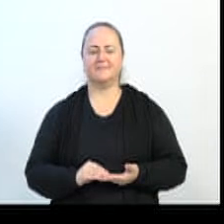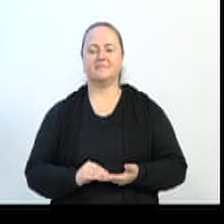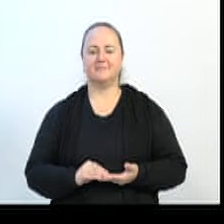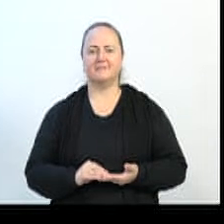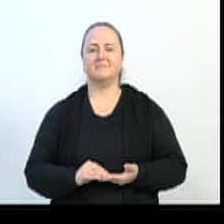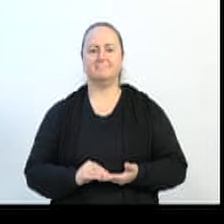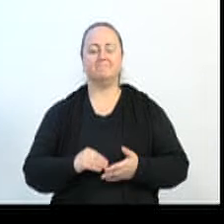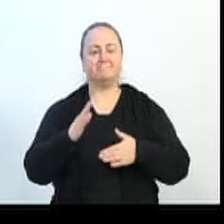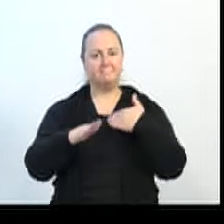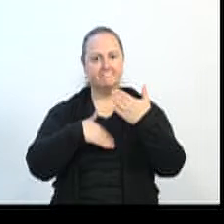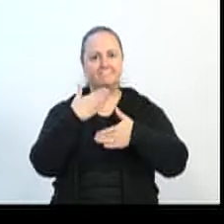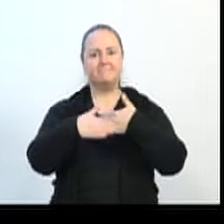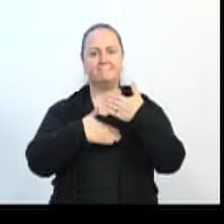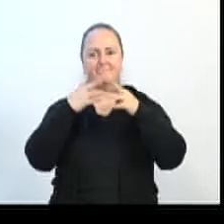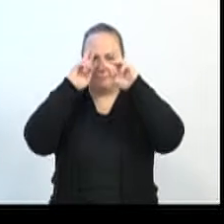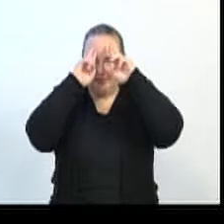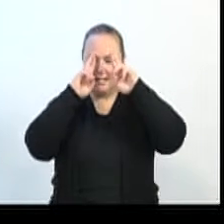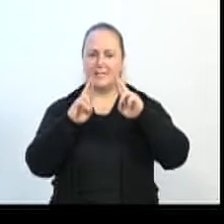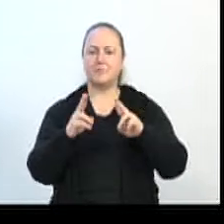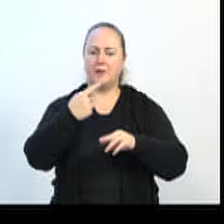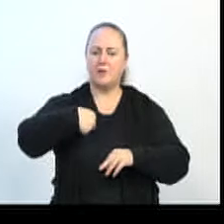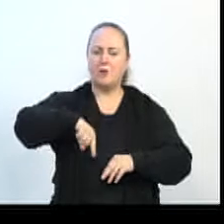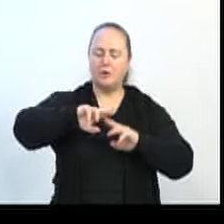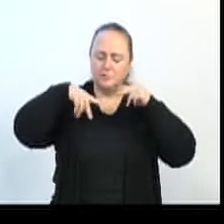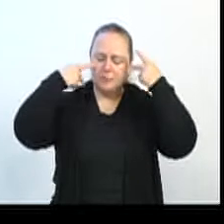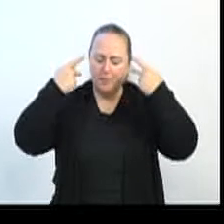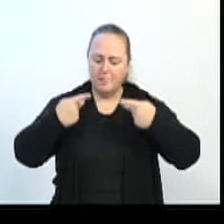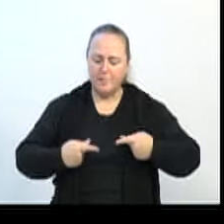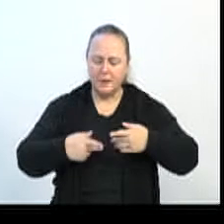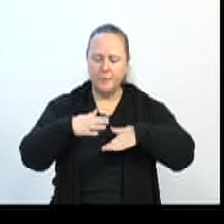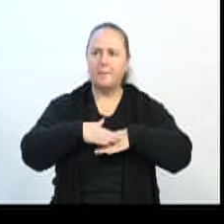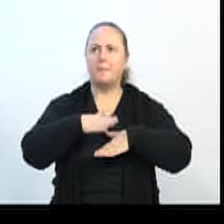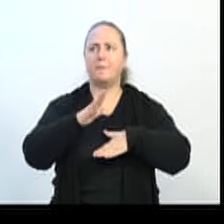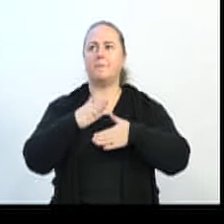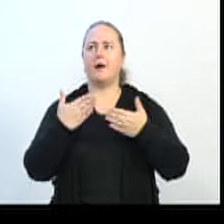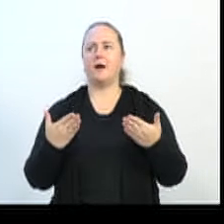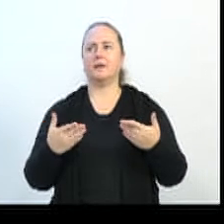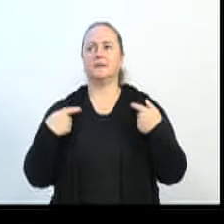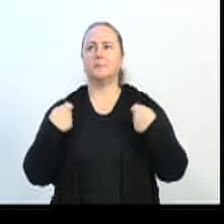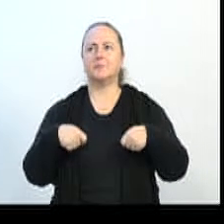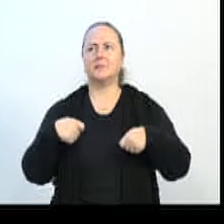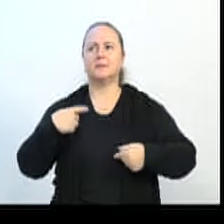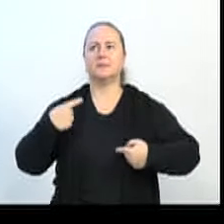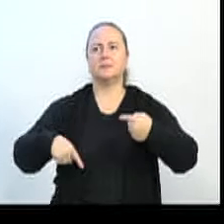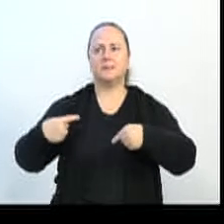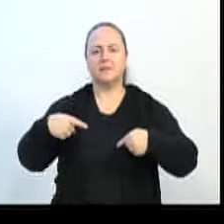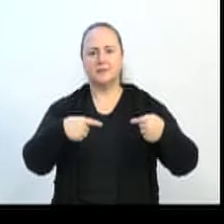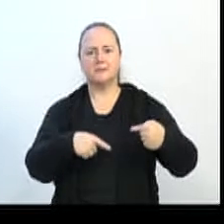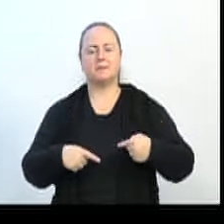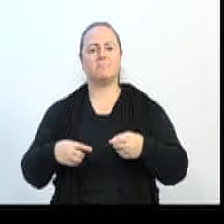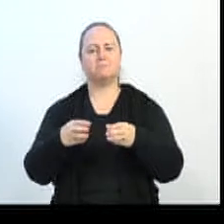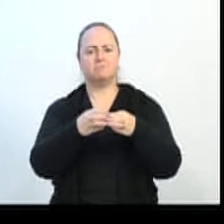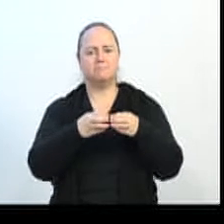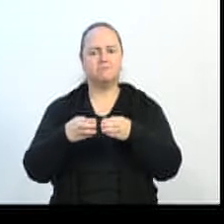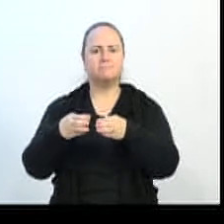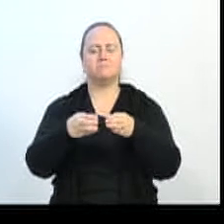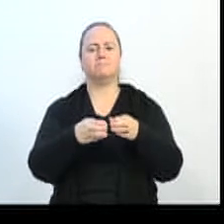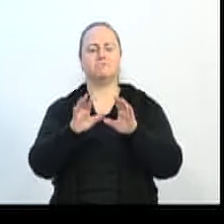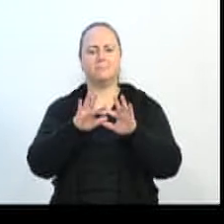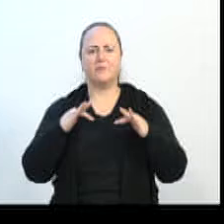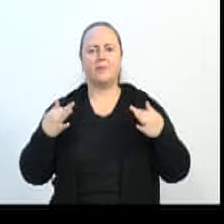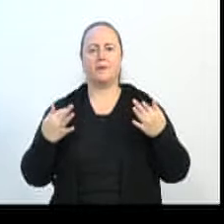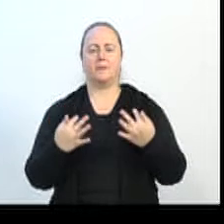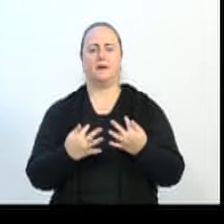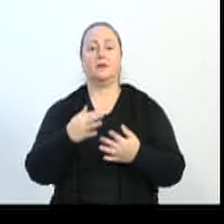civilizacional que nos torna mais humanos. Então, a gente precisa discutir o tema com os alunos, as famílias, e foi o que a gente fez no